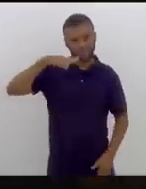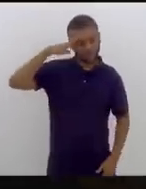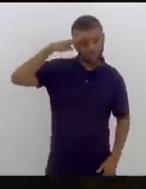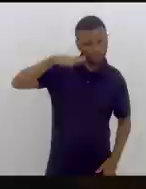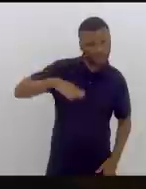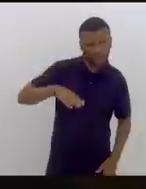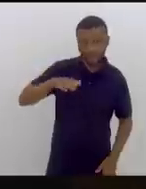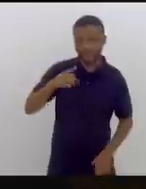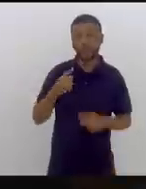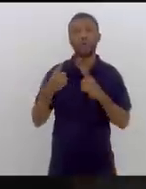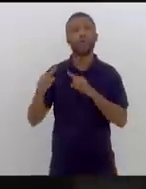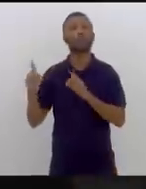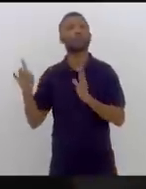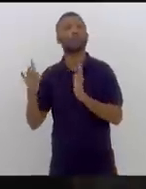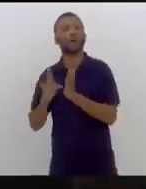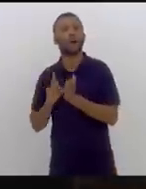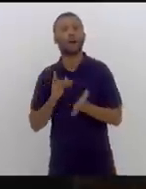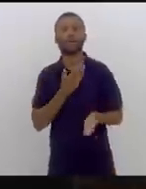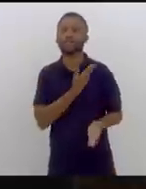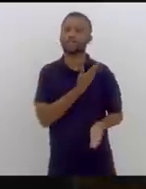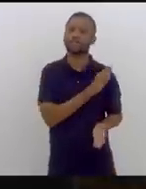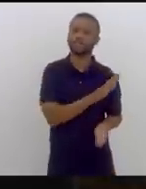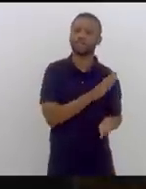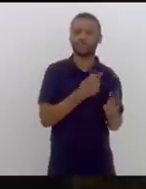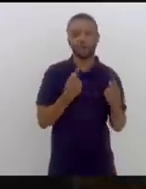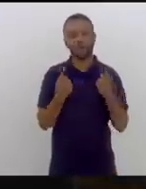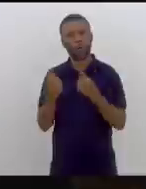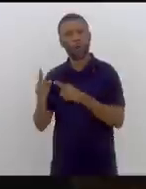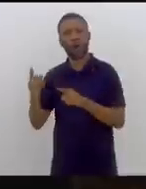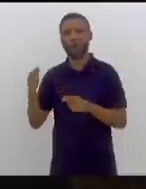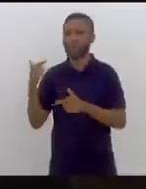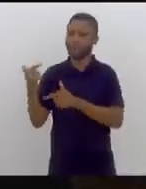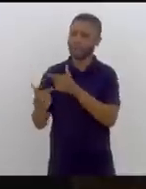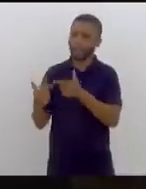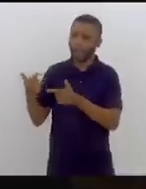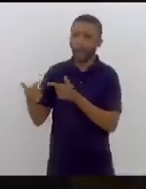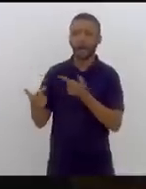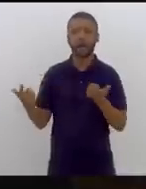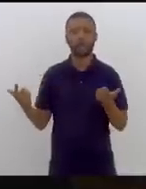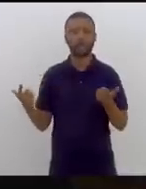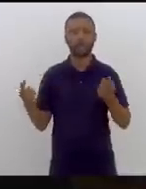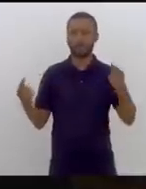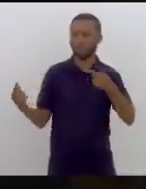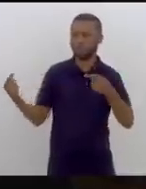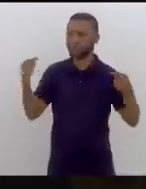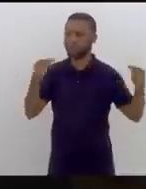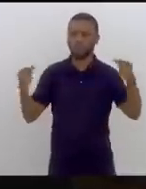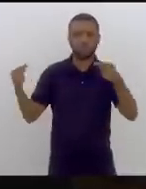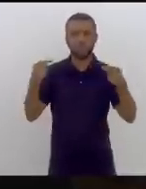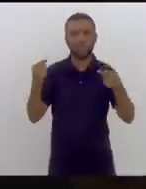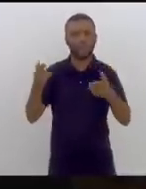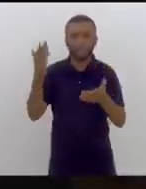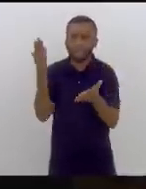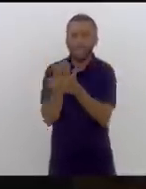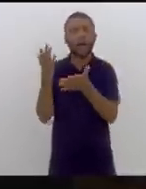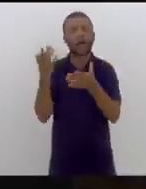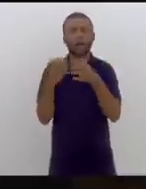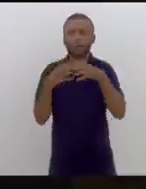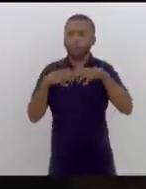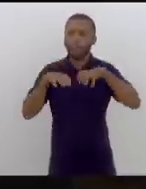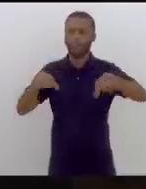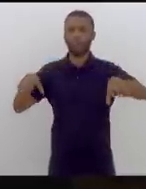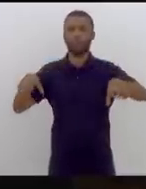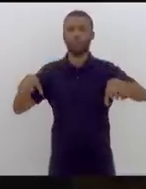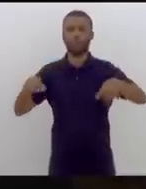excluídos de pensionistas contrativos excluídos contra quem não foi excluído Vamos parar com divisão porque